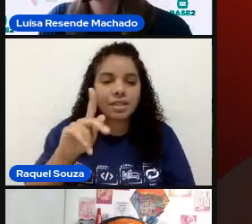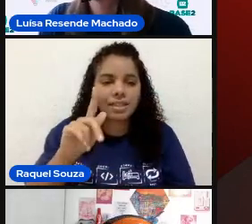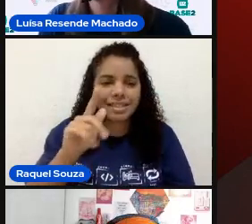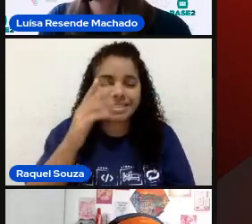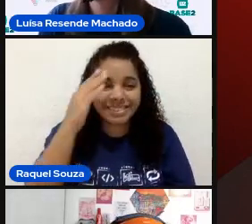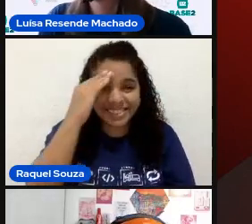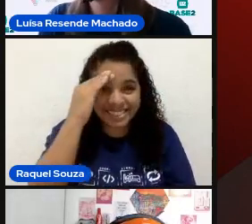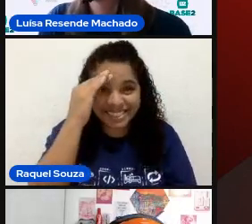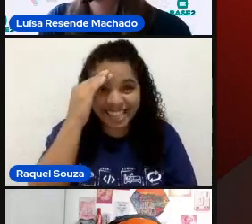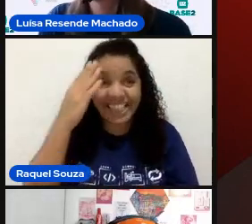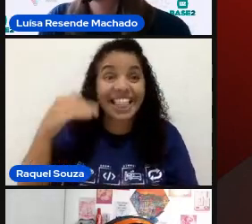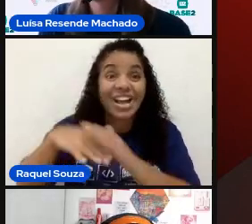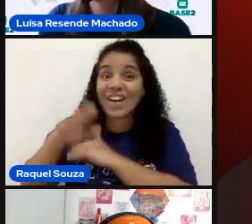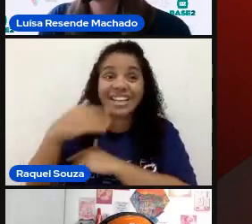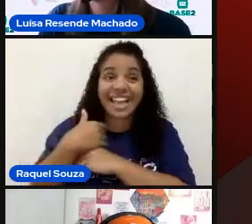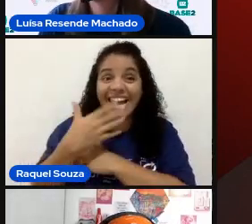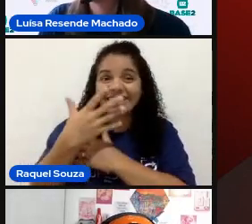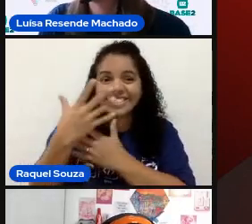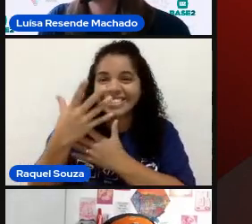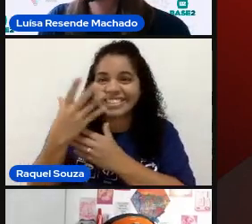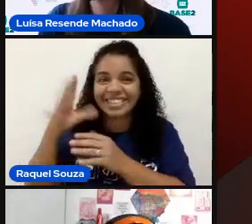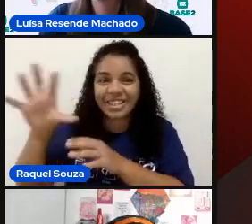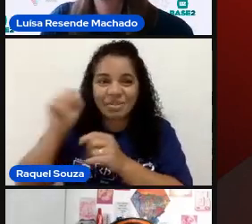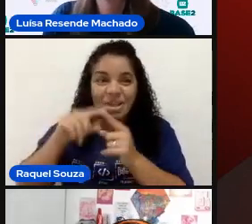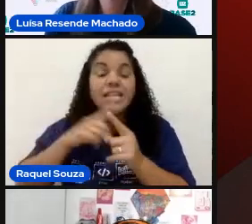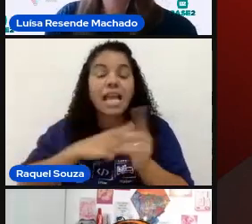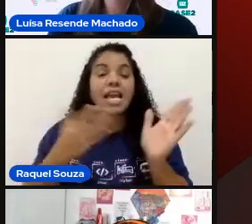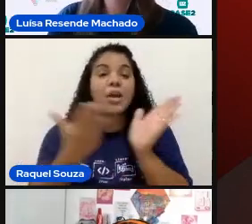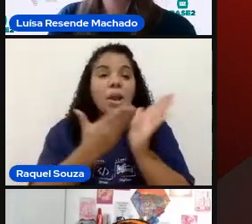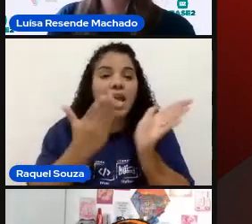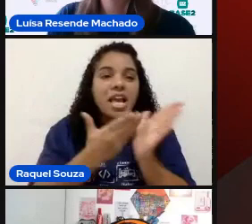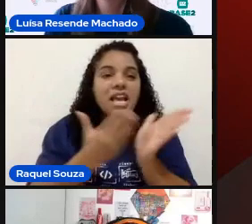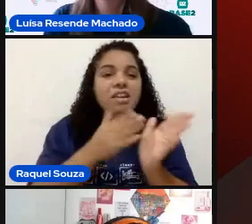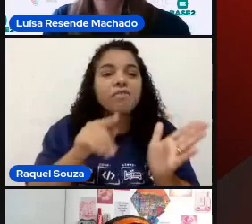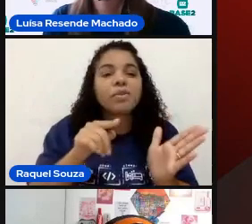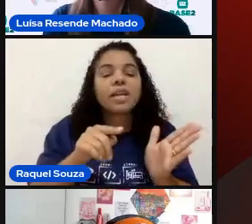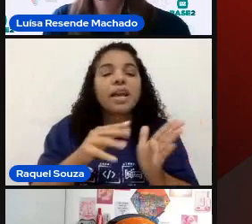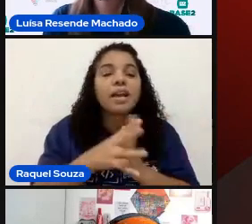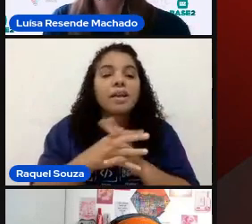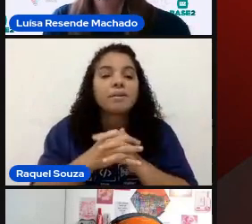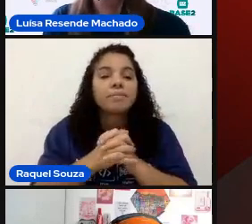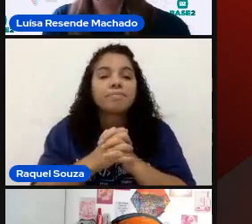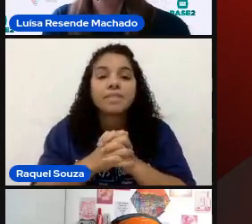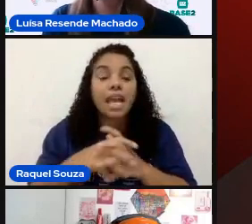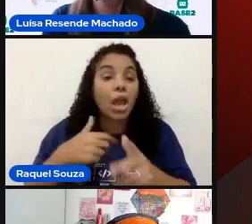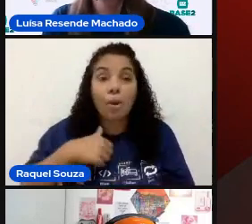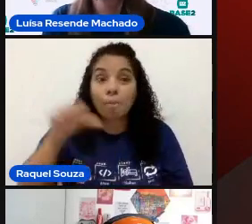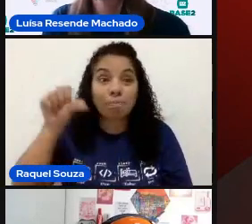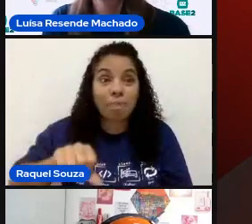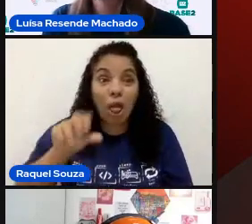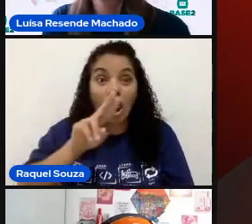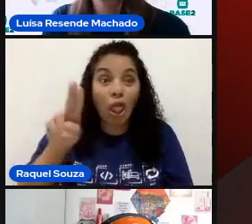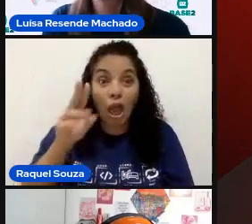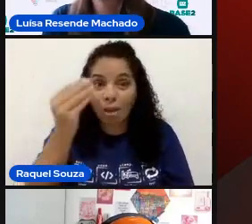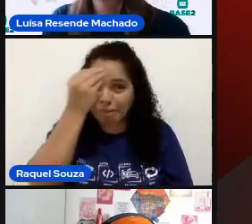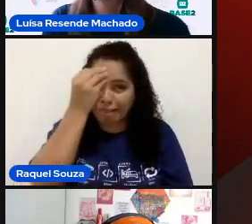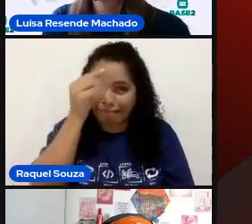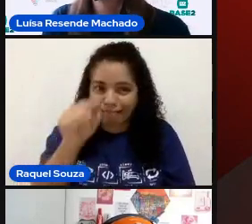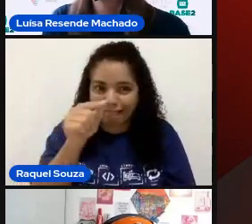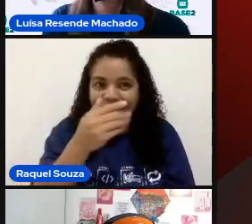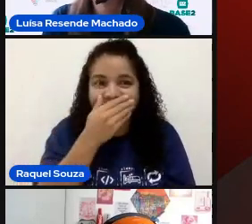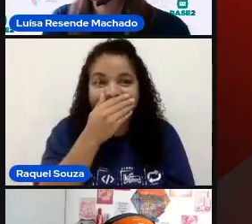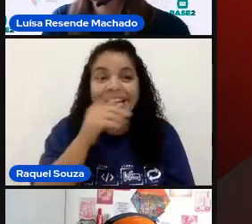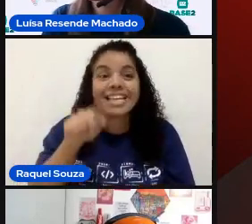tá guardado, eu não vou conseguir agora pegar, mas se você olhar, tem um livro que eu sou péssima de nome, tá? Mas se você Design